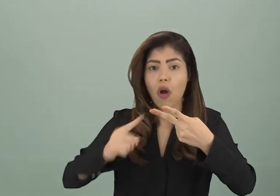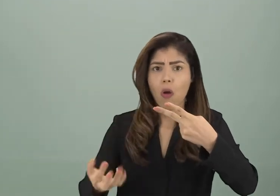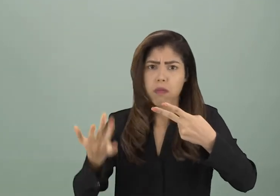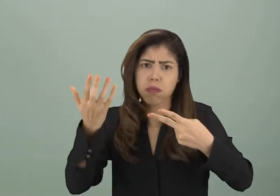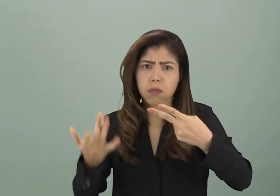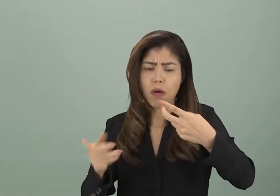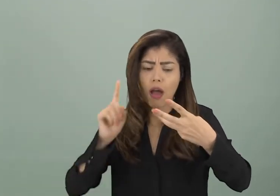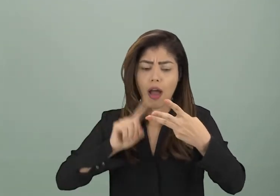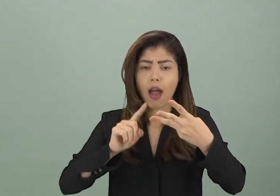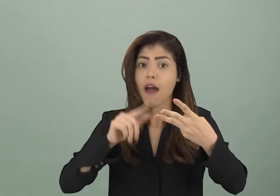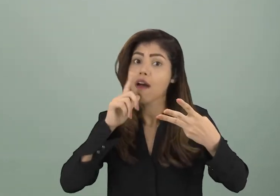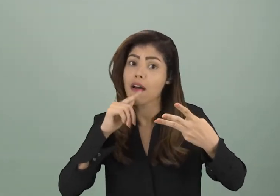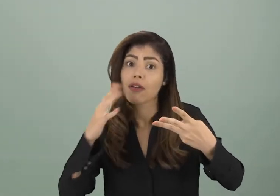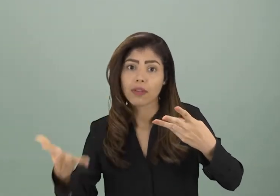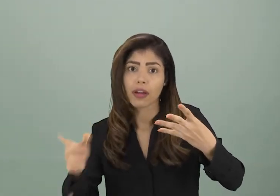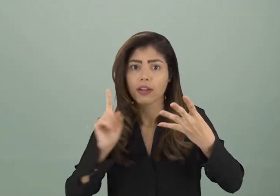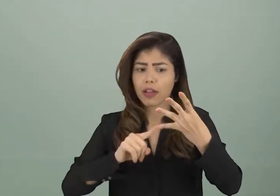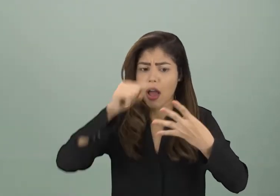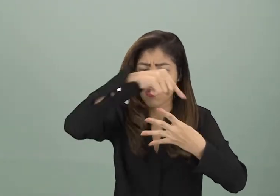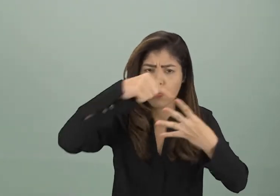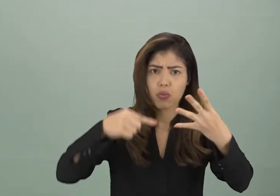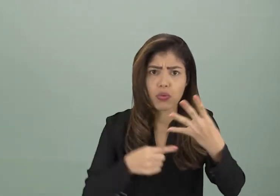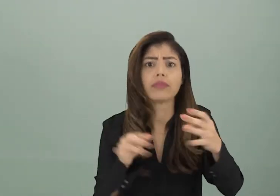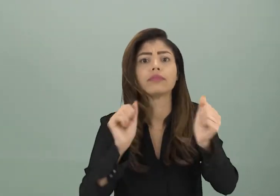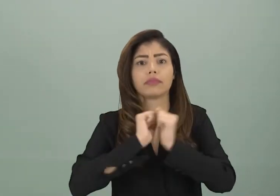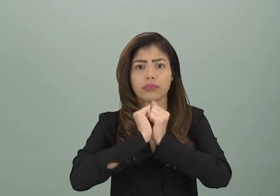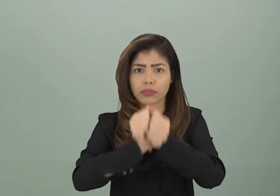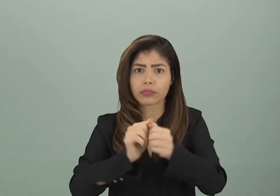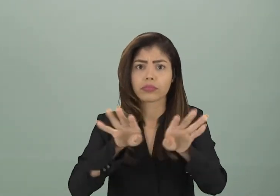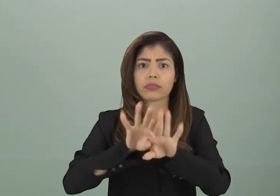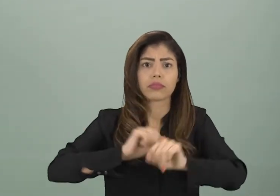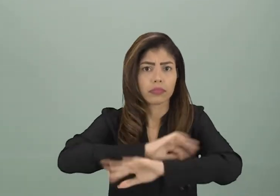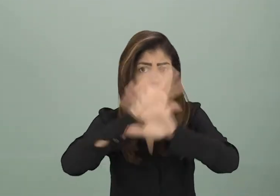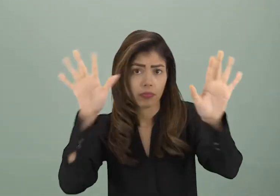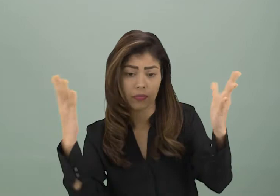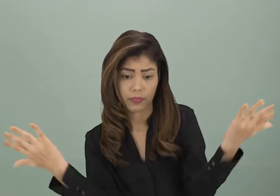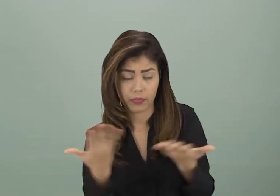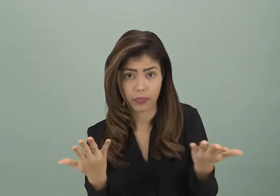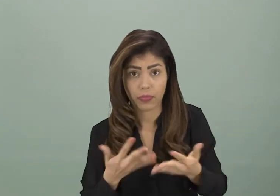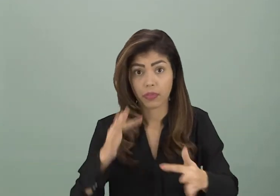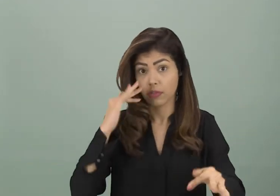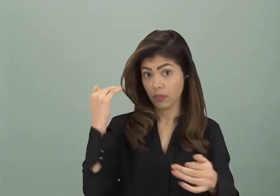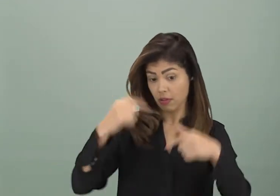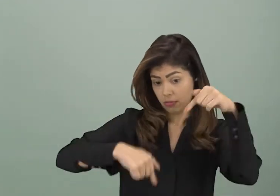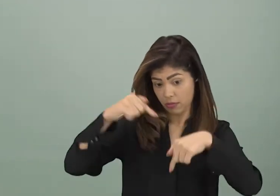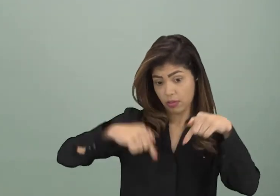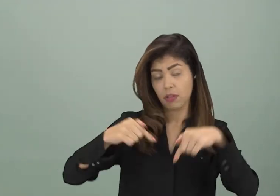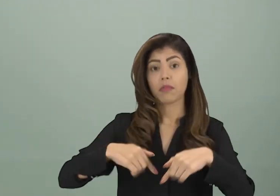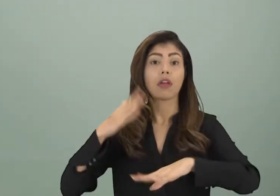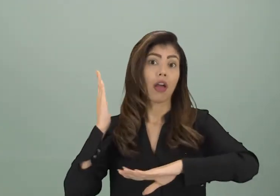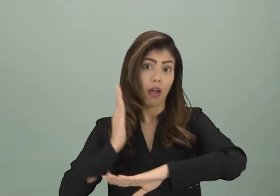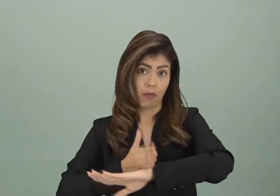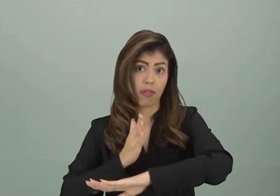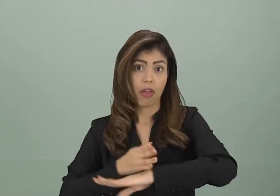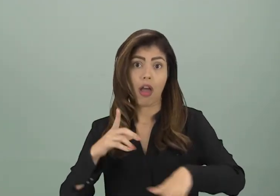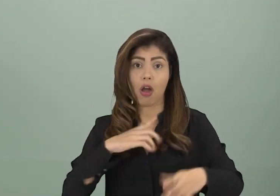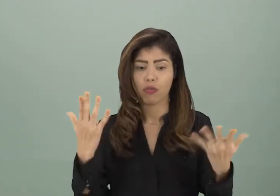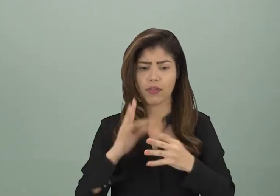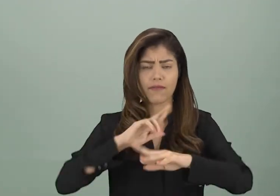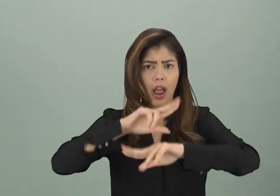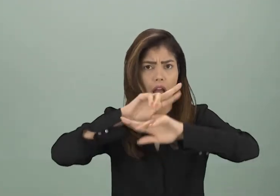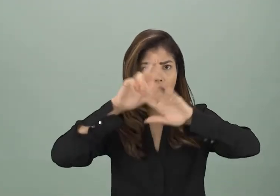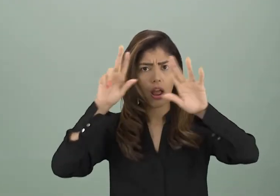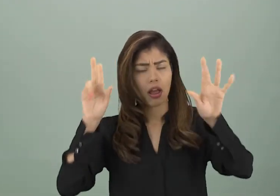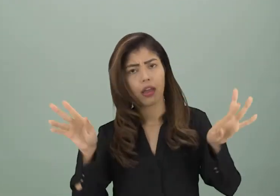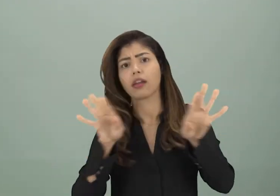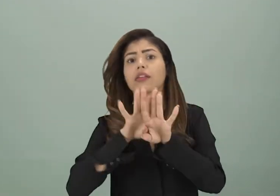também tinha o éter também, esses 4 elementos, tudo que existia. É claro que hoje na química moderna ele sabe que existem vários elementos, né?